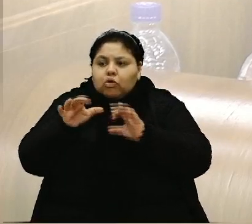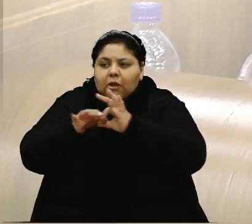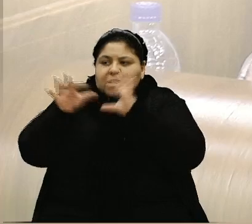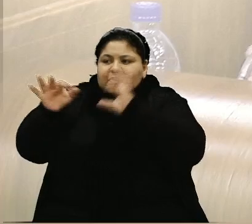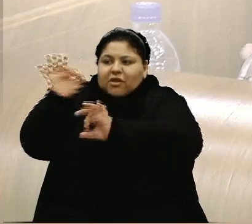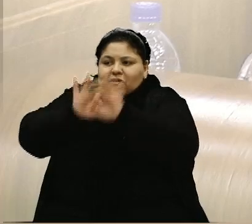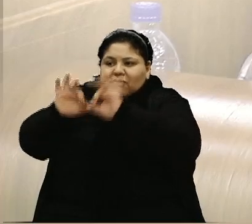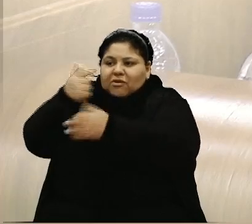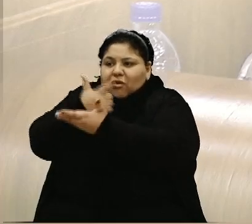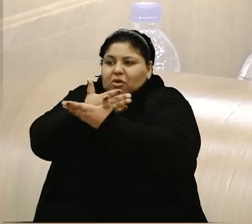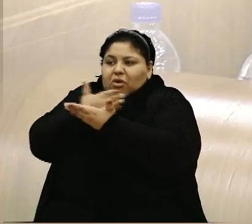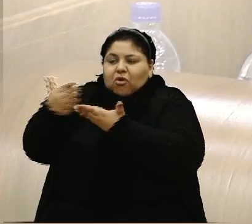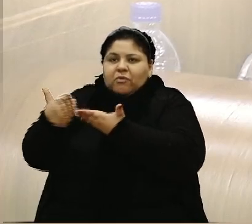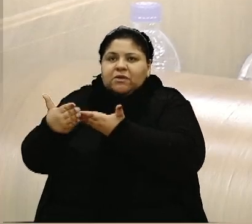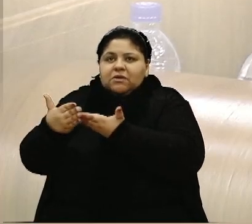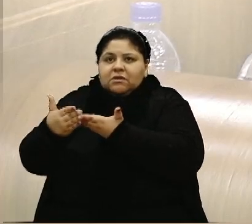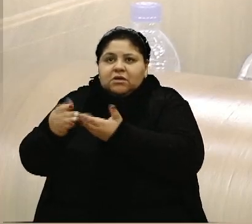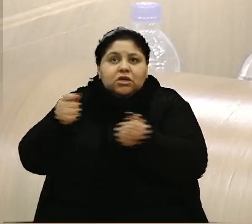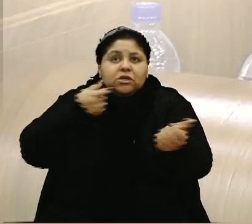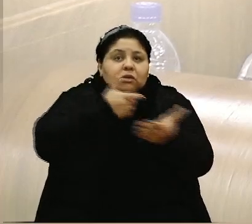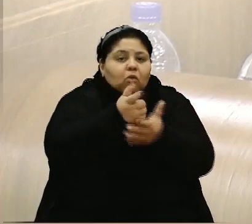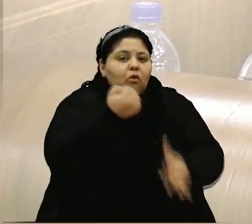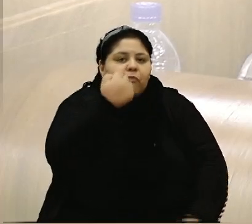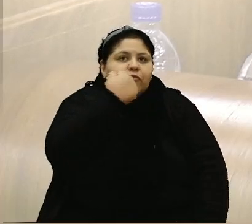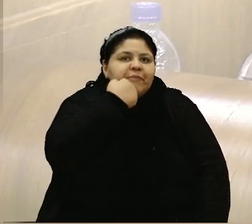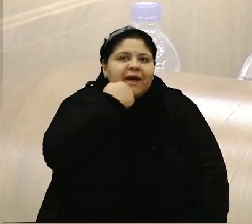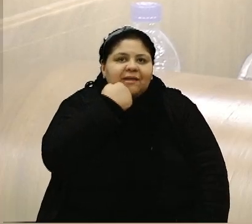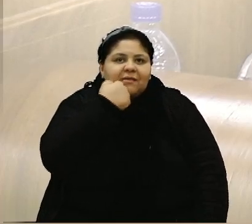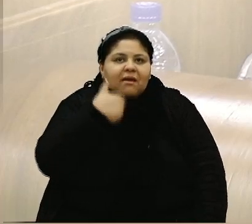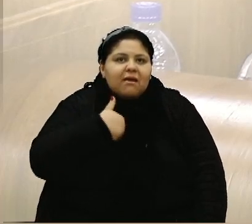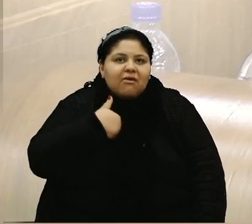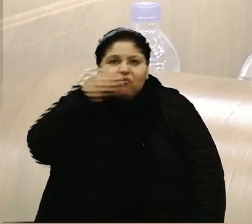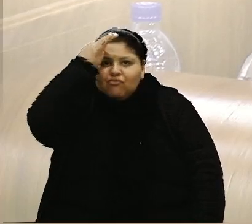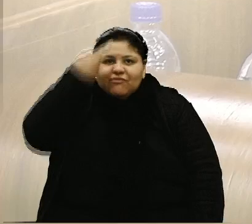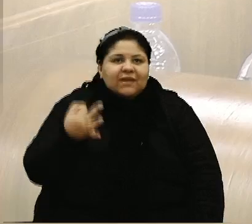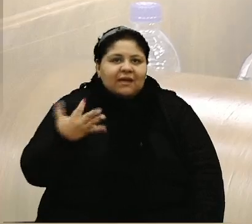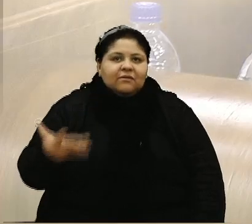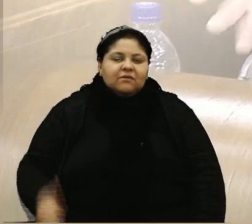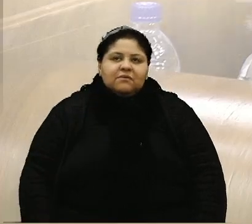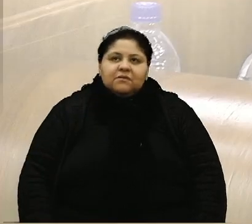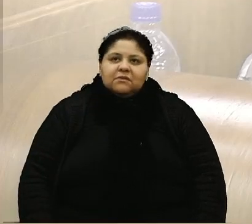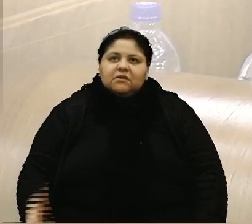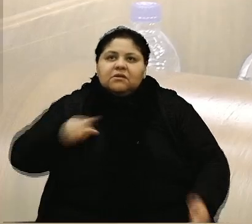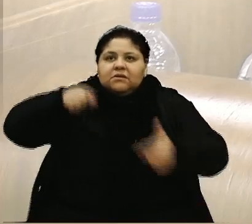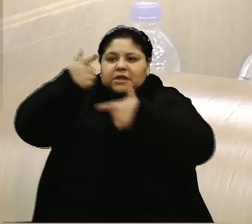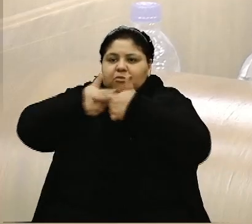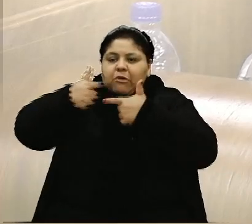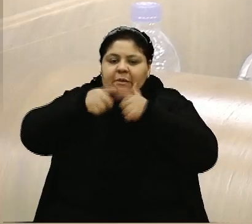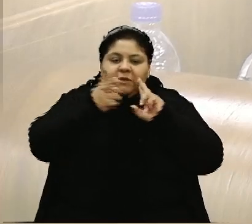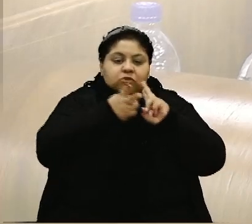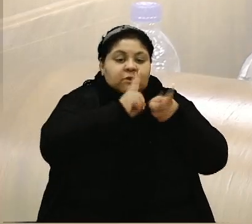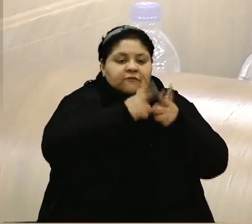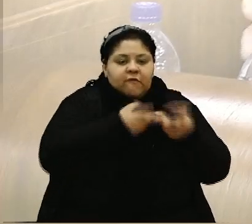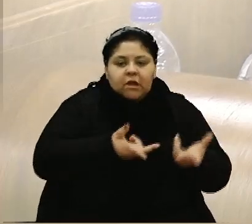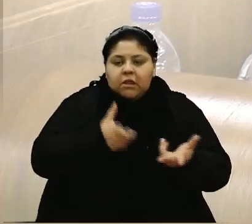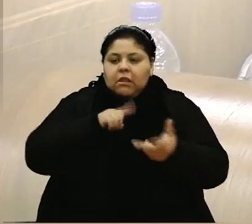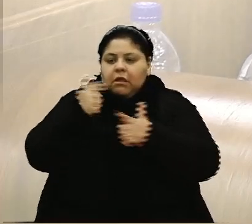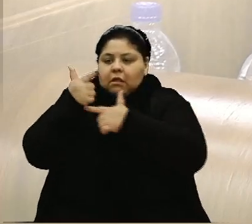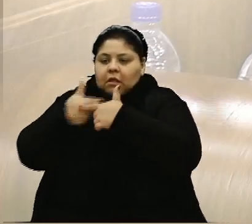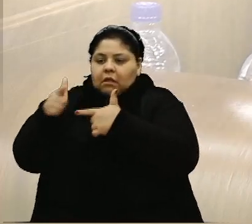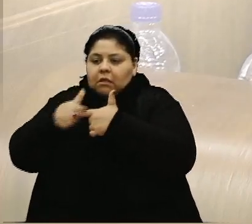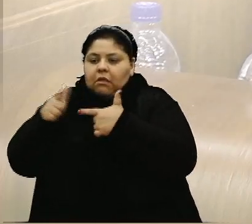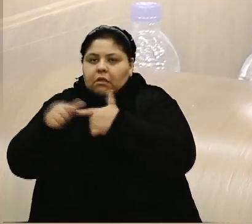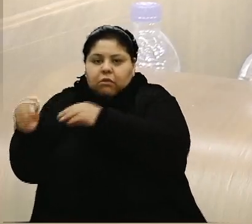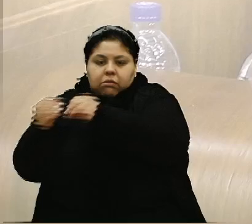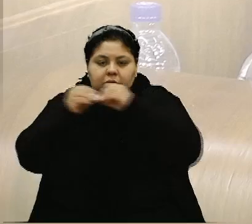o calçamento, mas não compram pedra, não consigo entender. Então, aí tem problema com as vans, tem problema com o